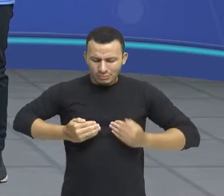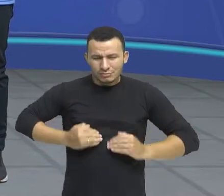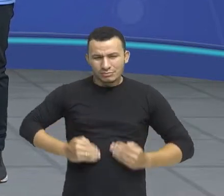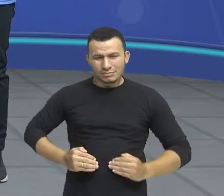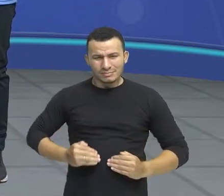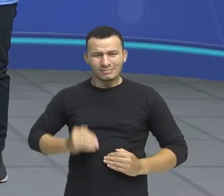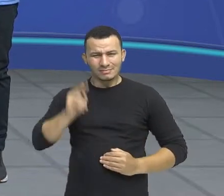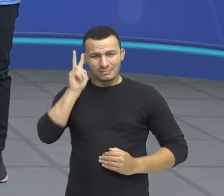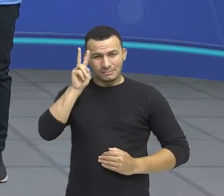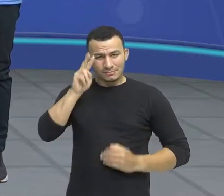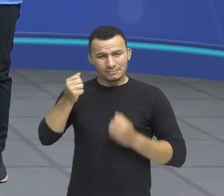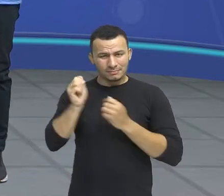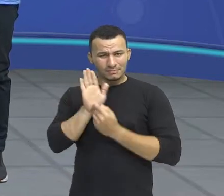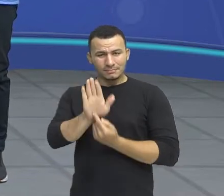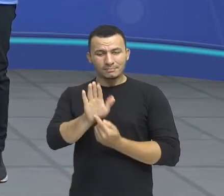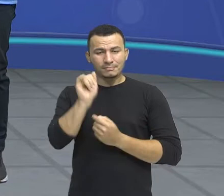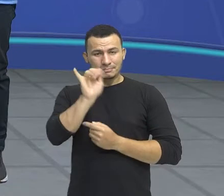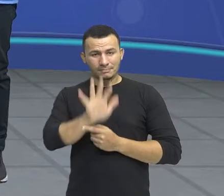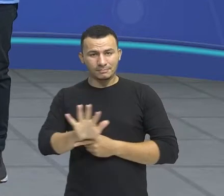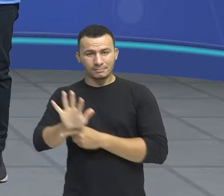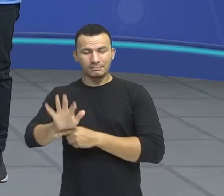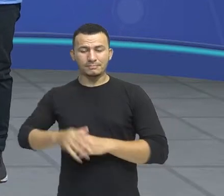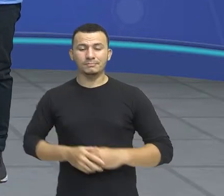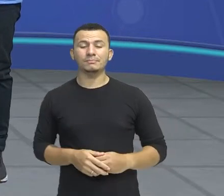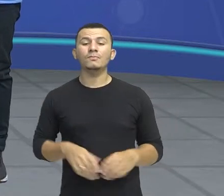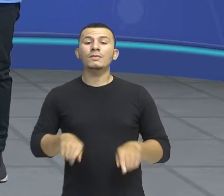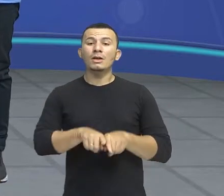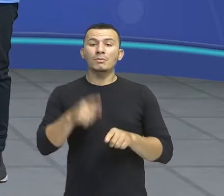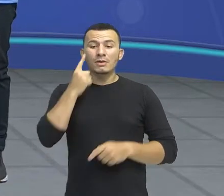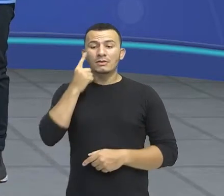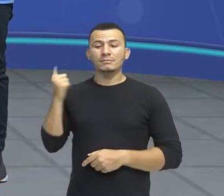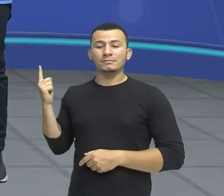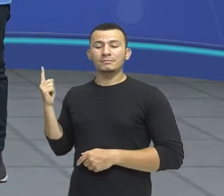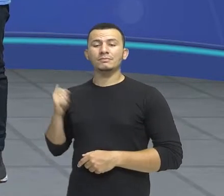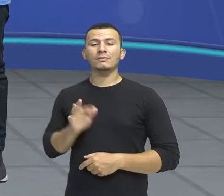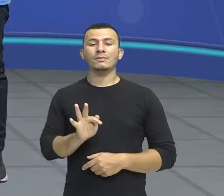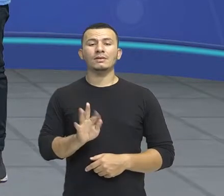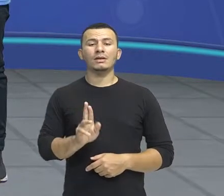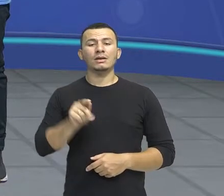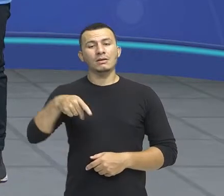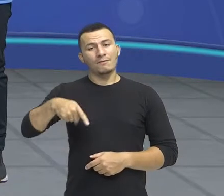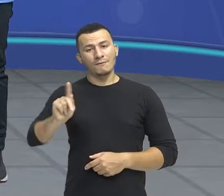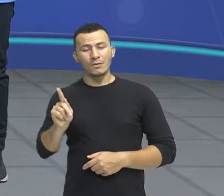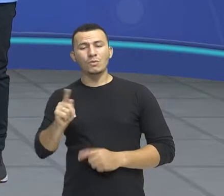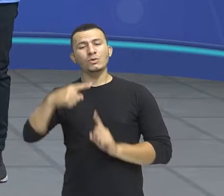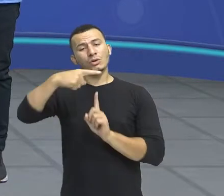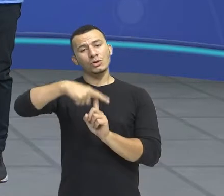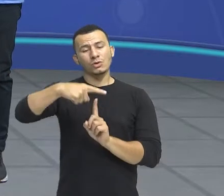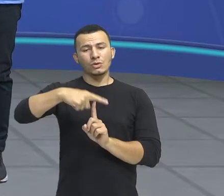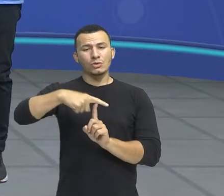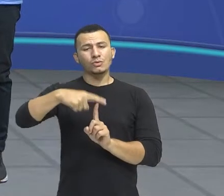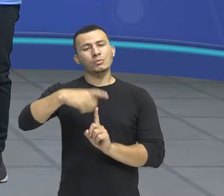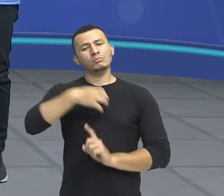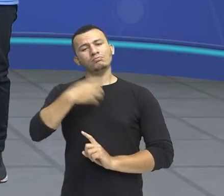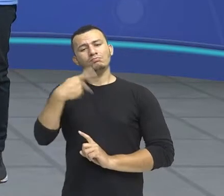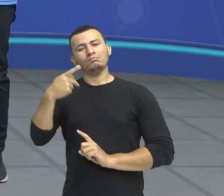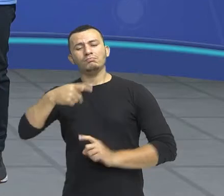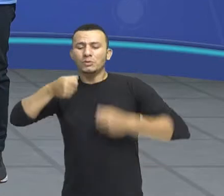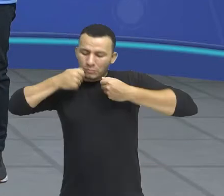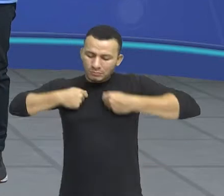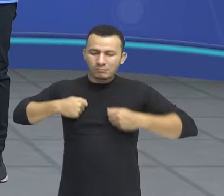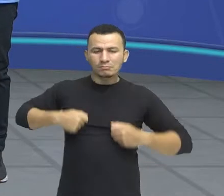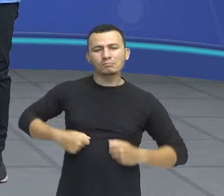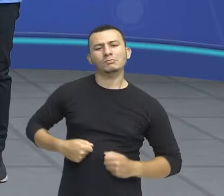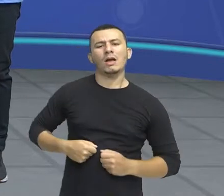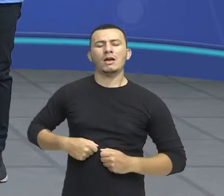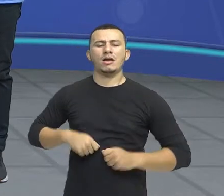mulheres. E aí nós temos aqui também o estilo funkeiro, né? Que é a forma de se vestir, o pessoal aí